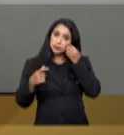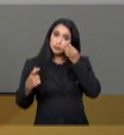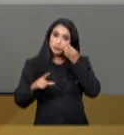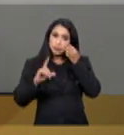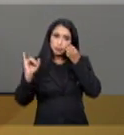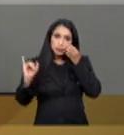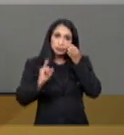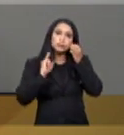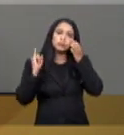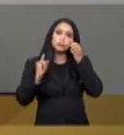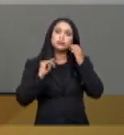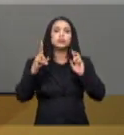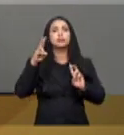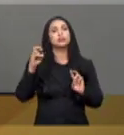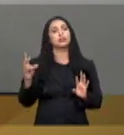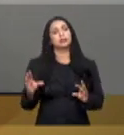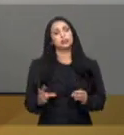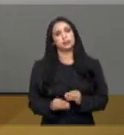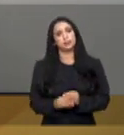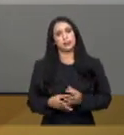relevantíssimo da questão, fecho aspas.